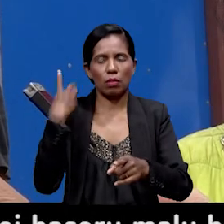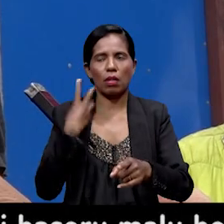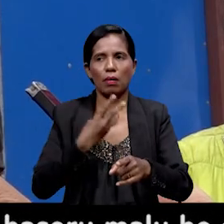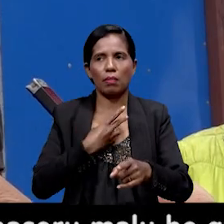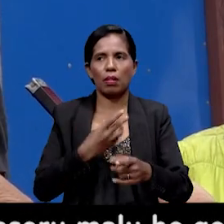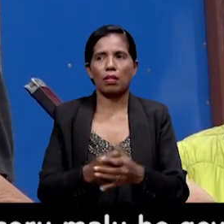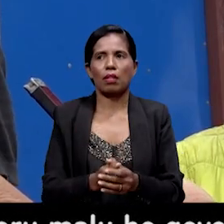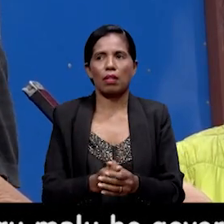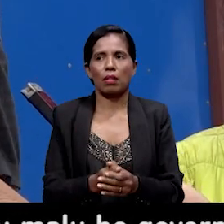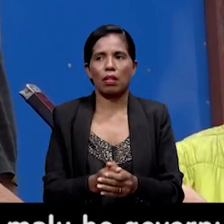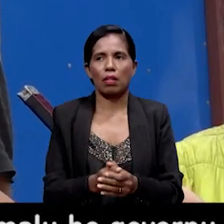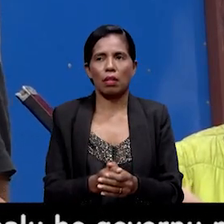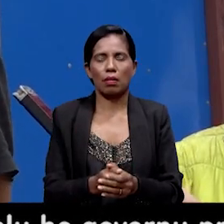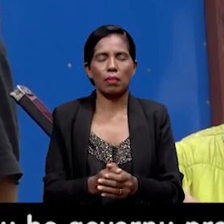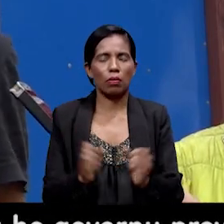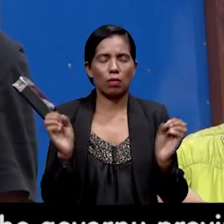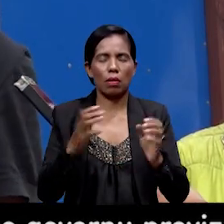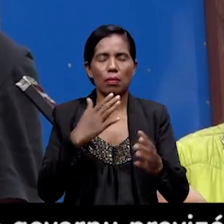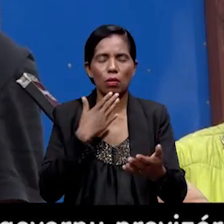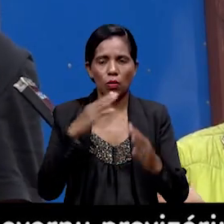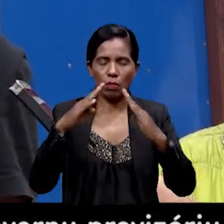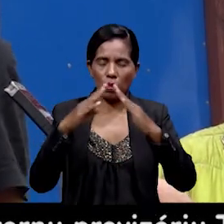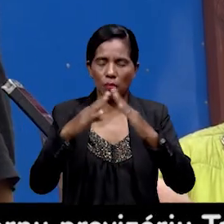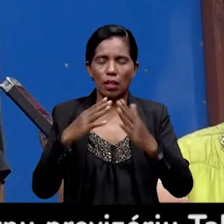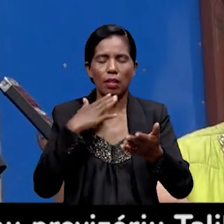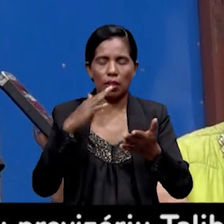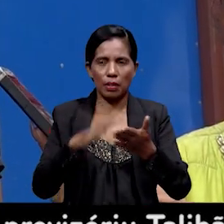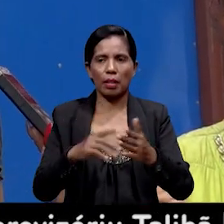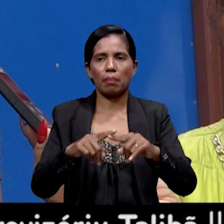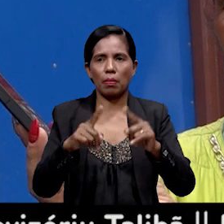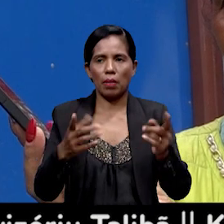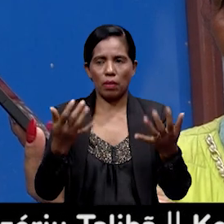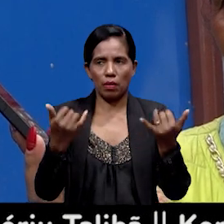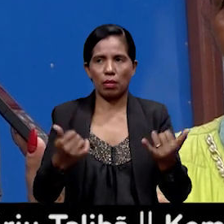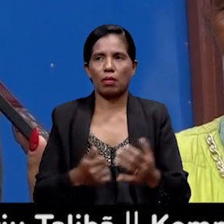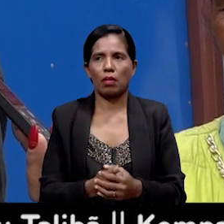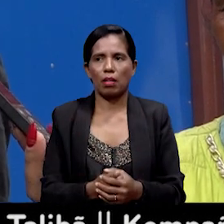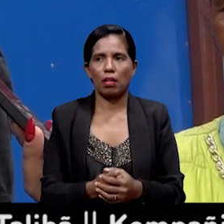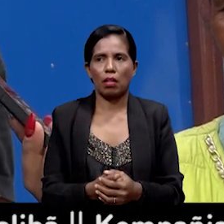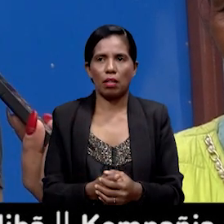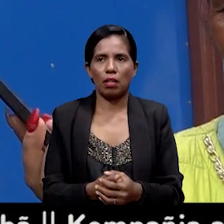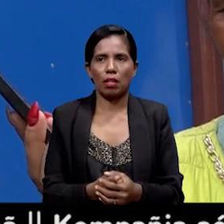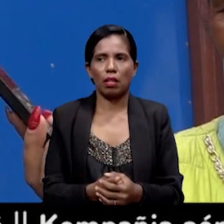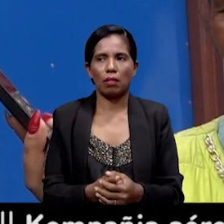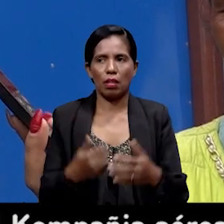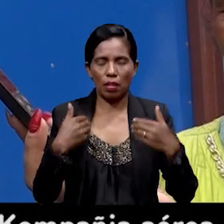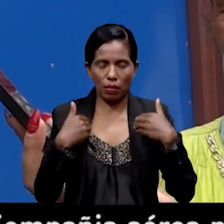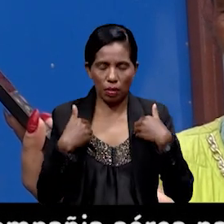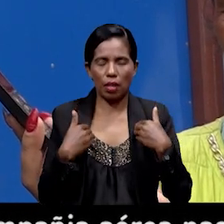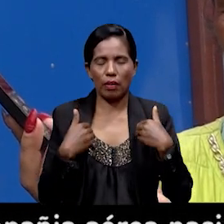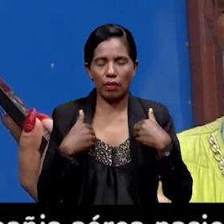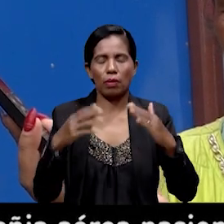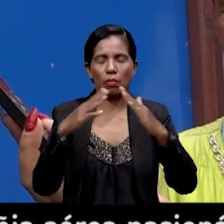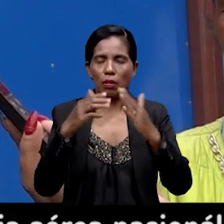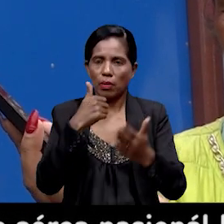ke ladun dia tamba hansa udang mai ami tama hansa hotau agora senti ho uma dia